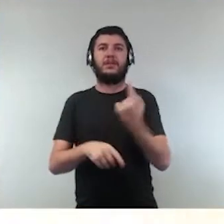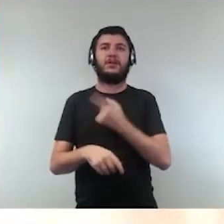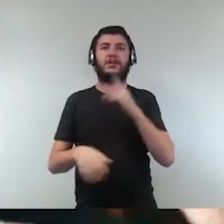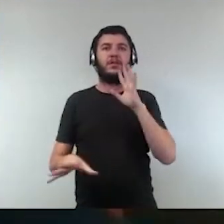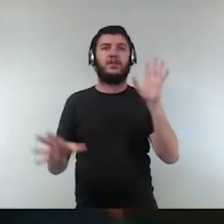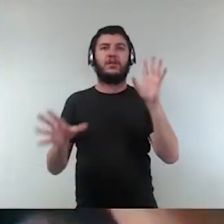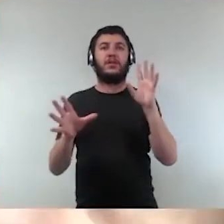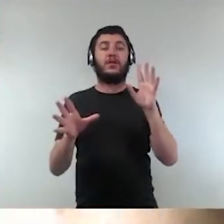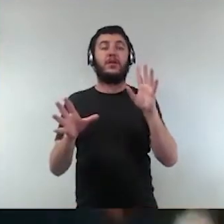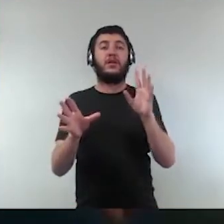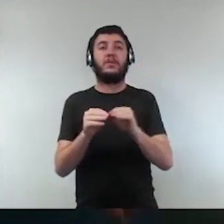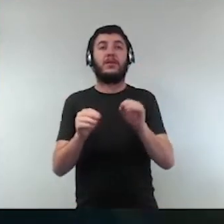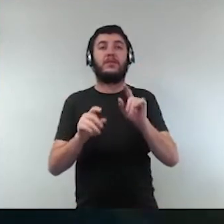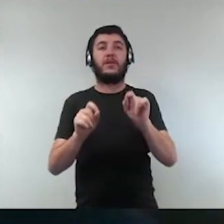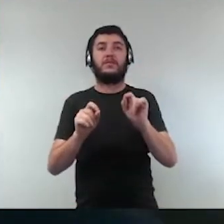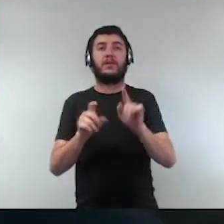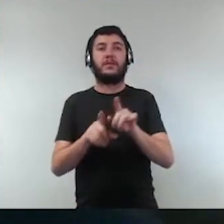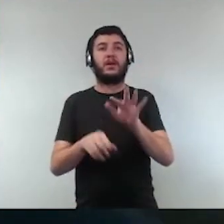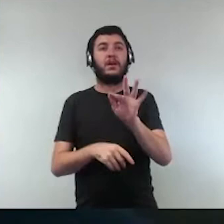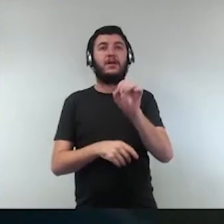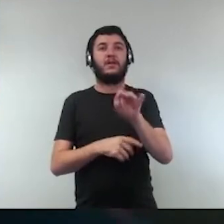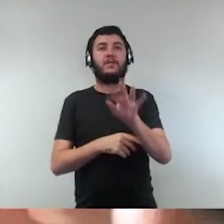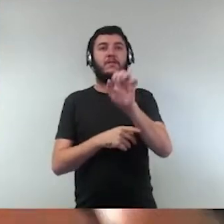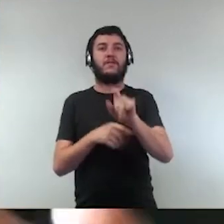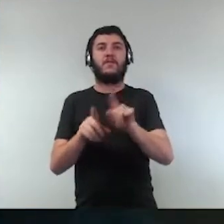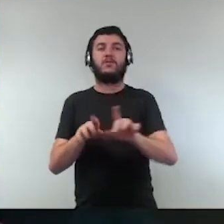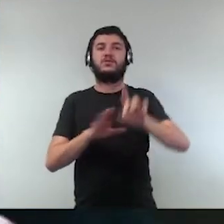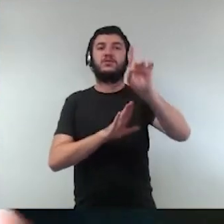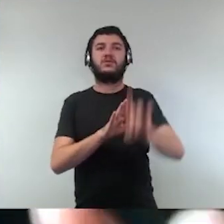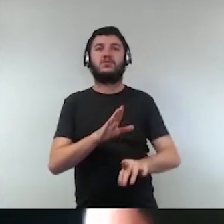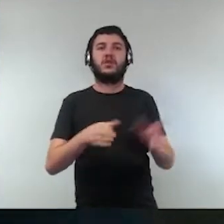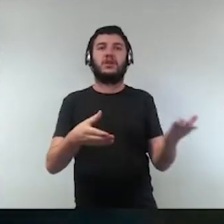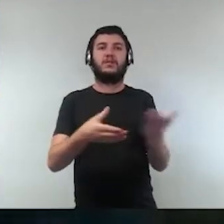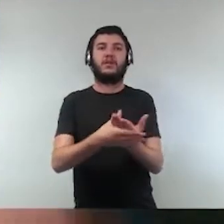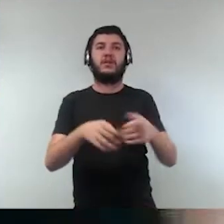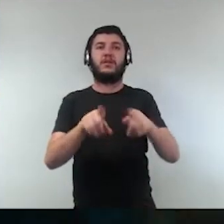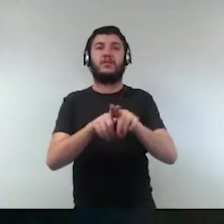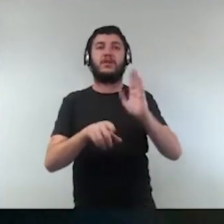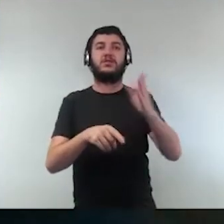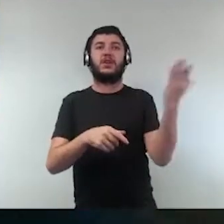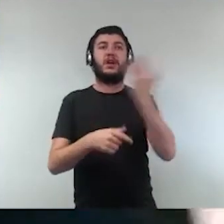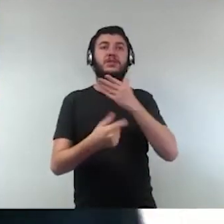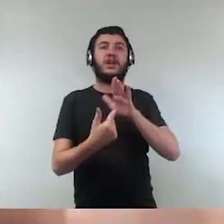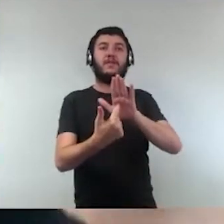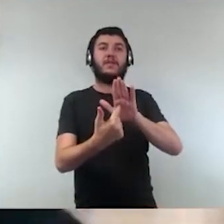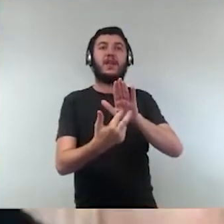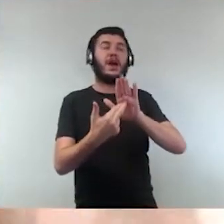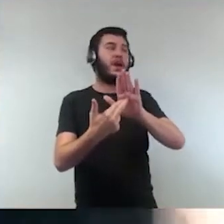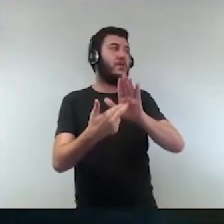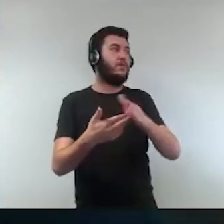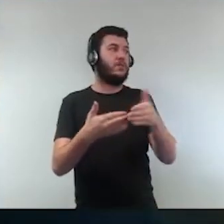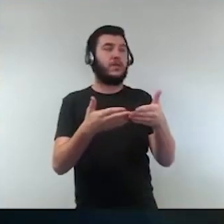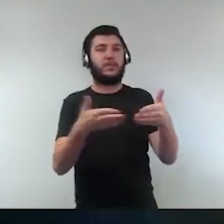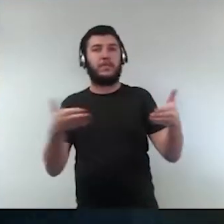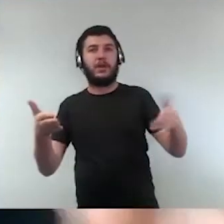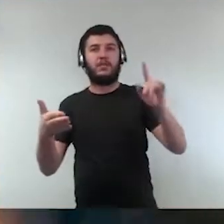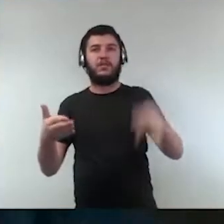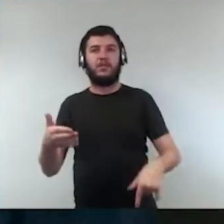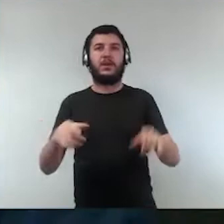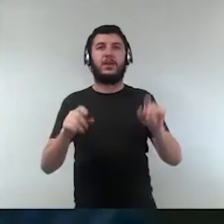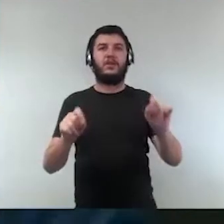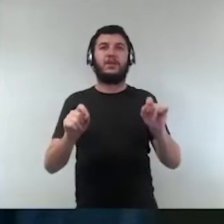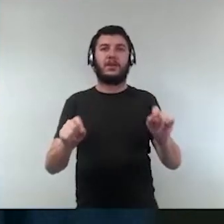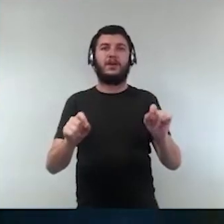o papel dessas outras fontes do direito processual que se revelaram durante a pandemia importantíssimas. As resoluções do